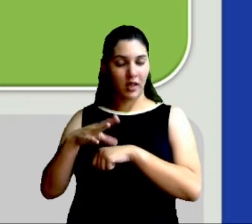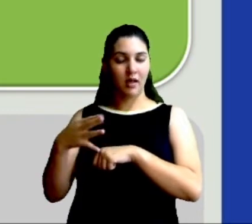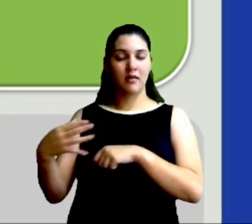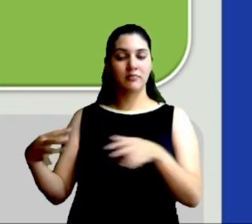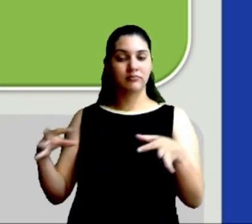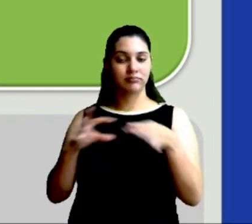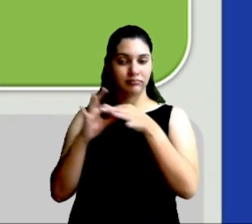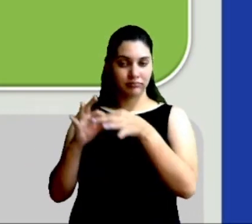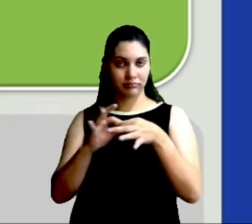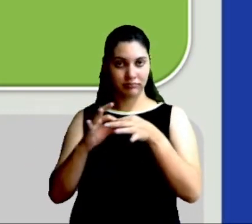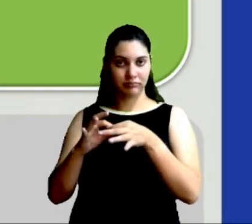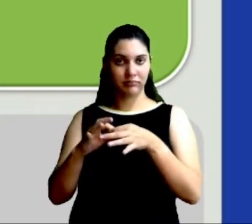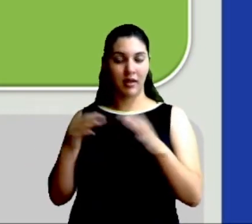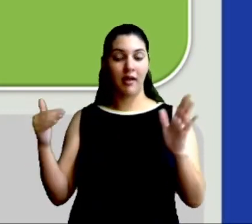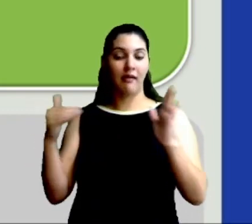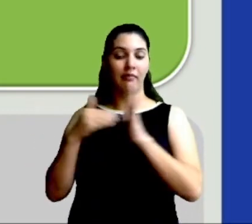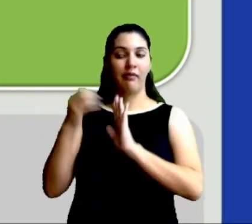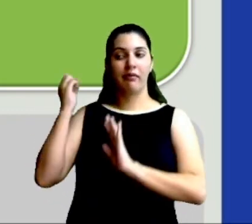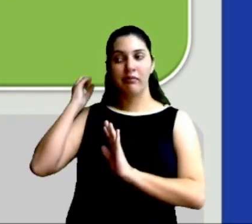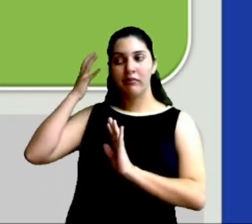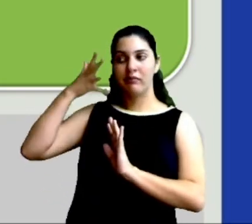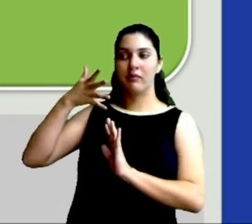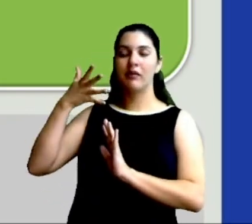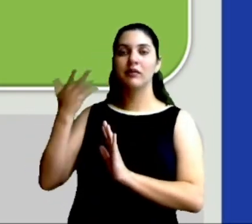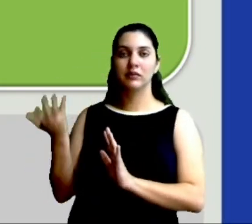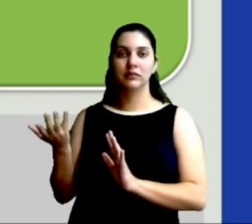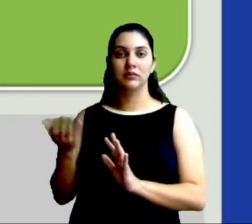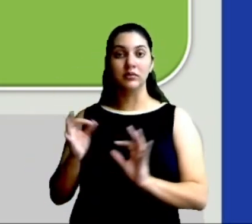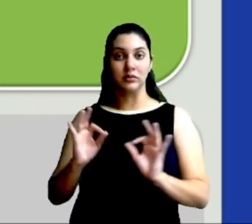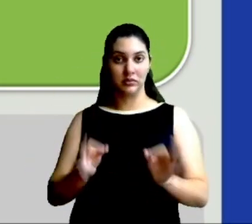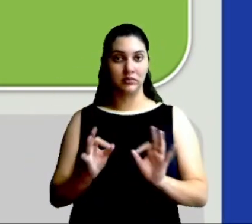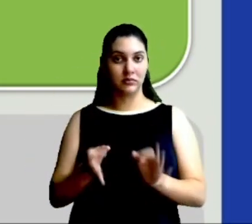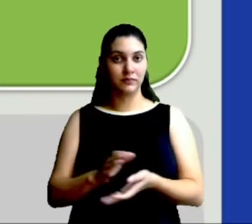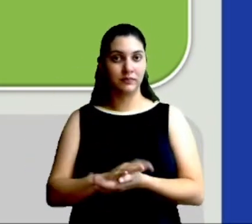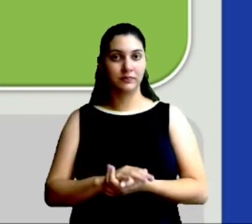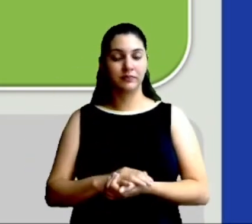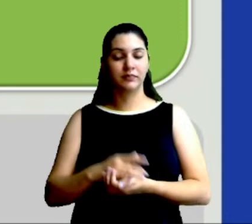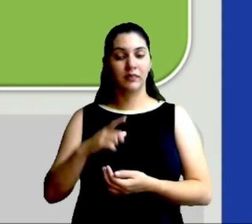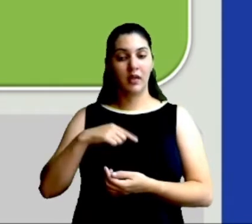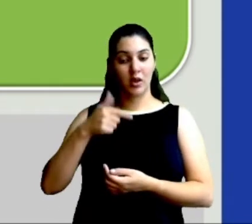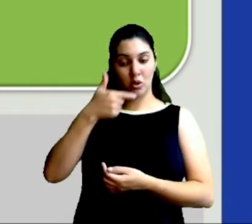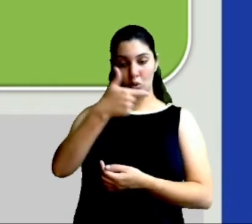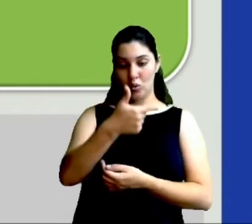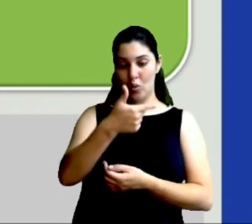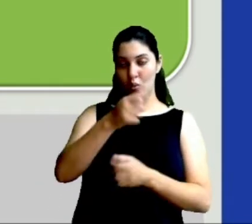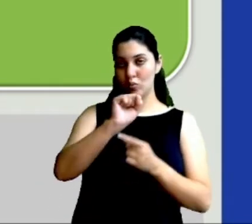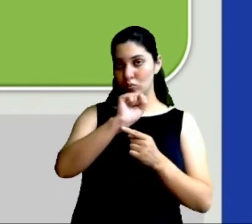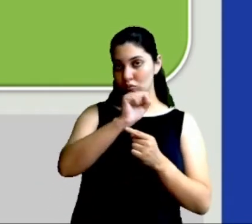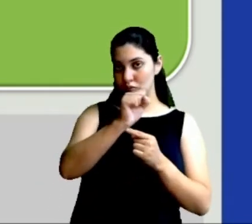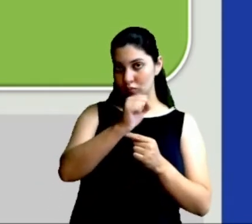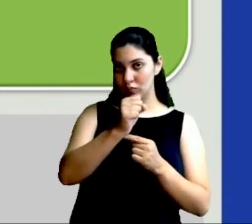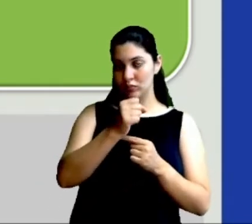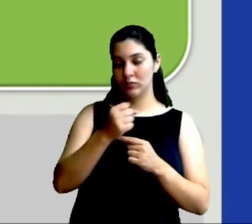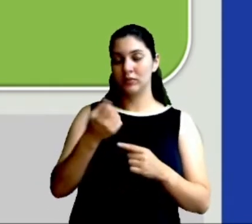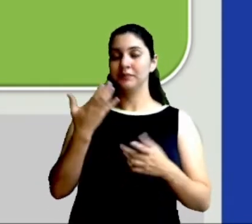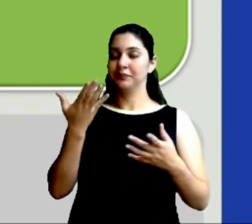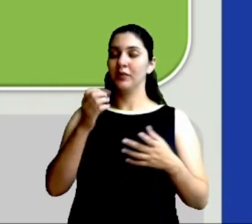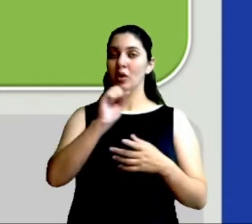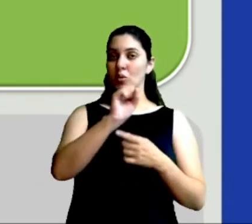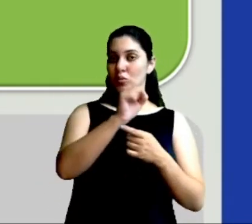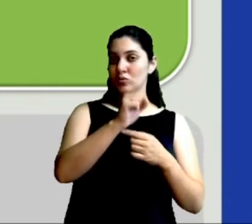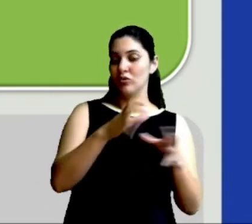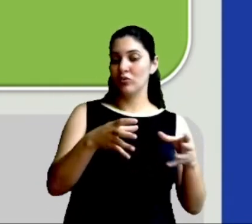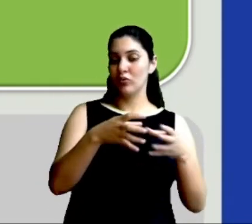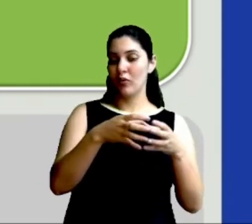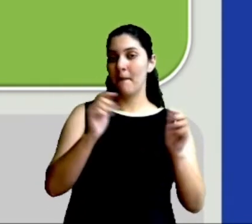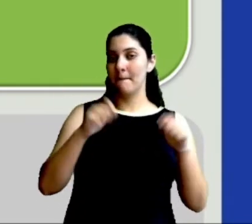José conversaram até de madrugada. Certo? Dois sujeitos, ou melhor, sujeito composto. Então,